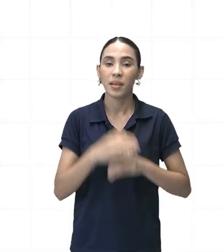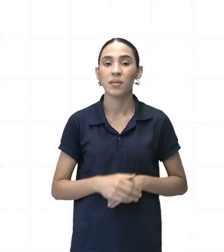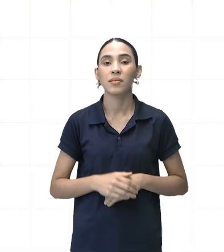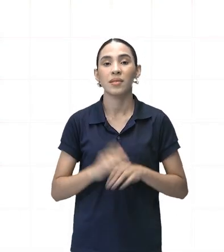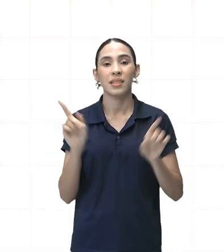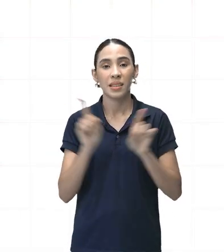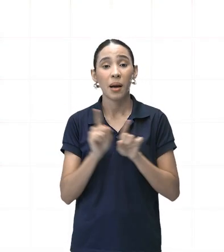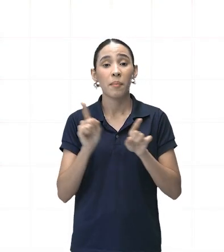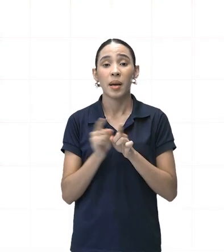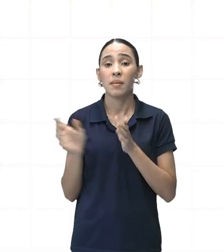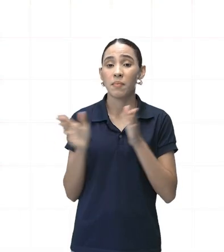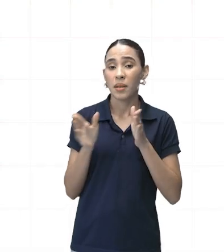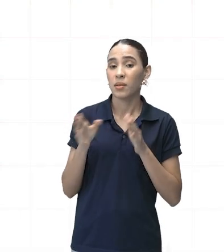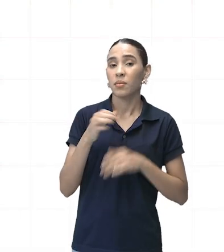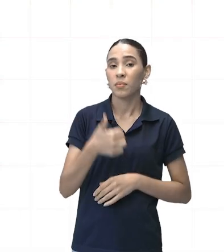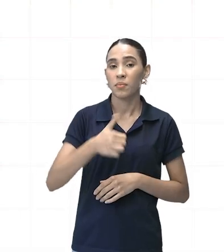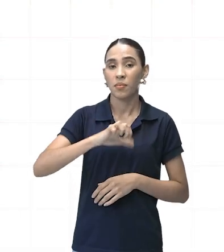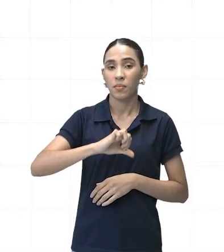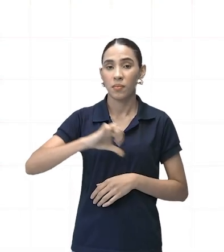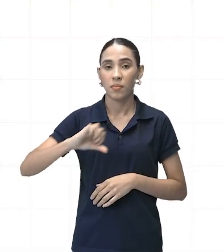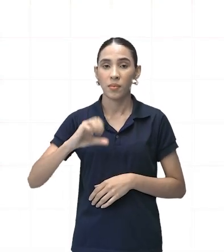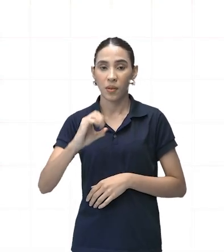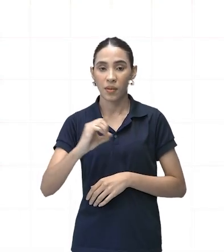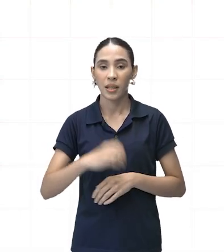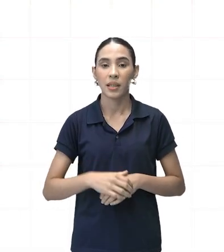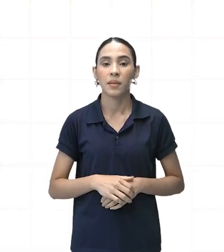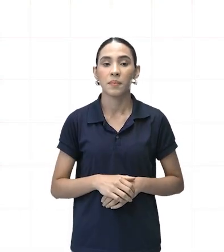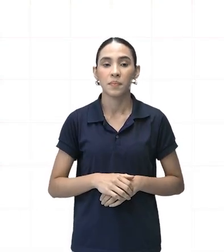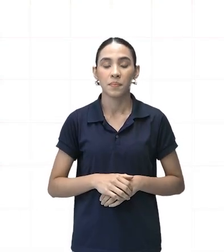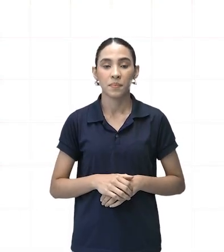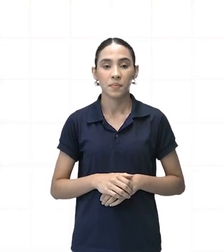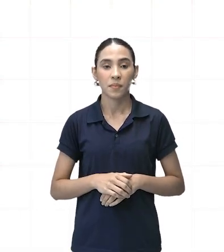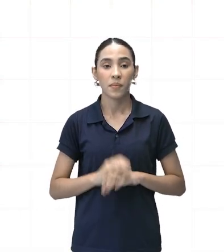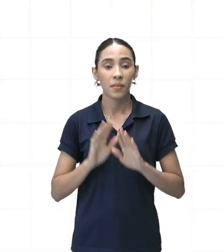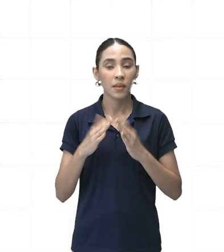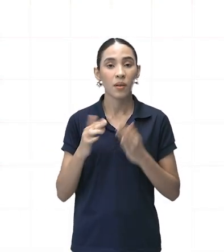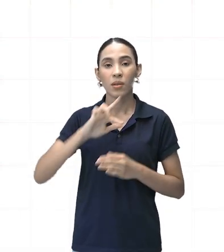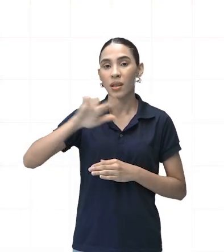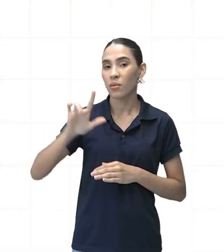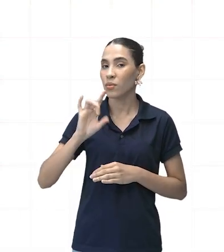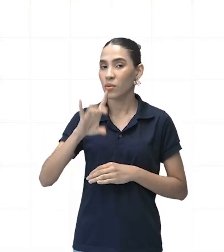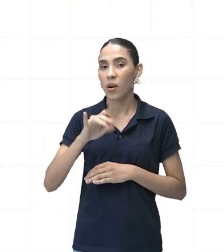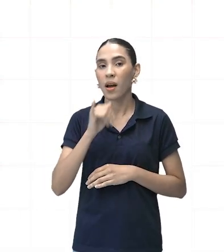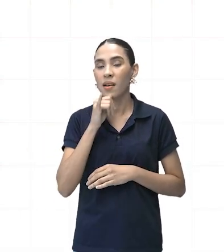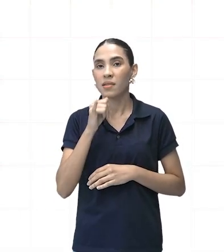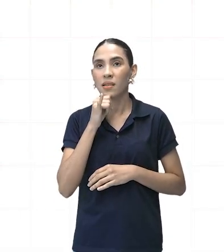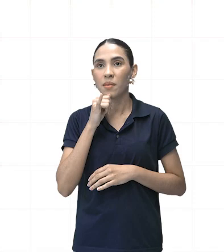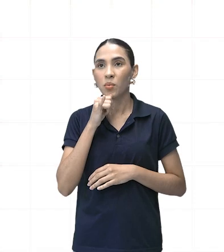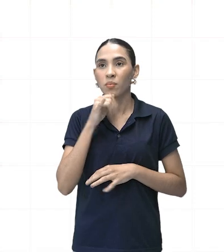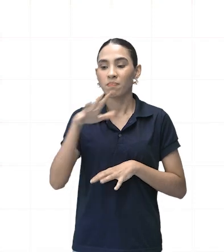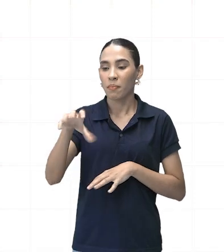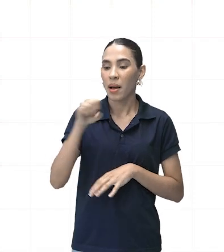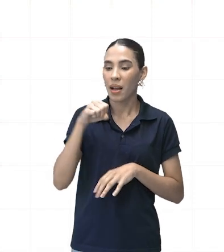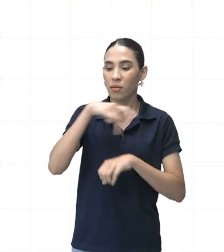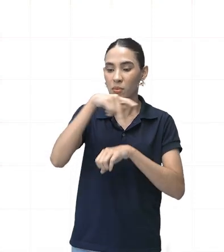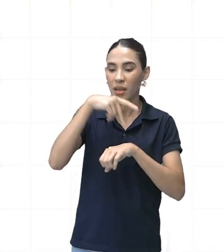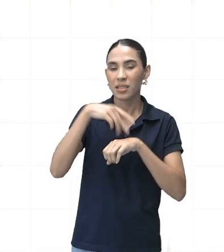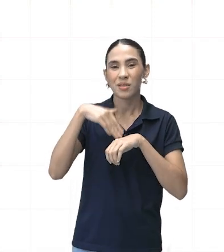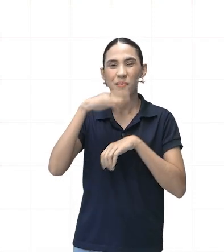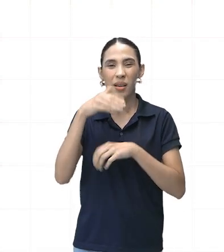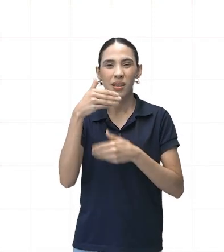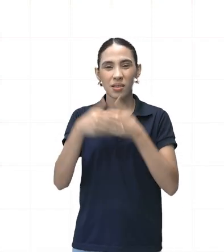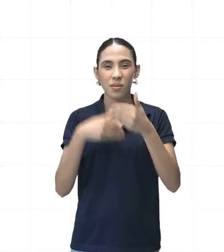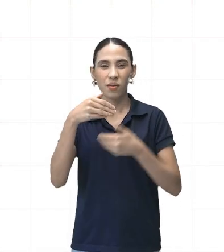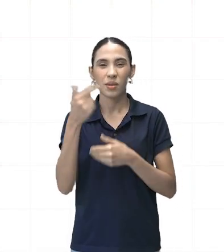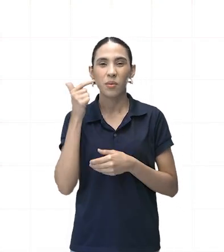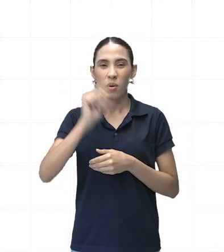isso também no período aí da década de 1990, tá? Não somente ali pegar os países mais